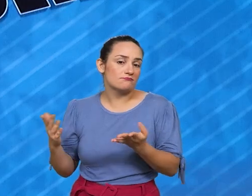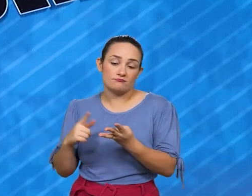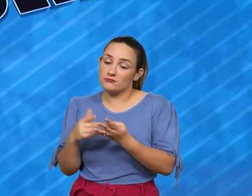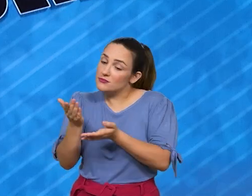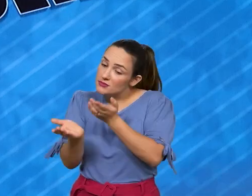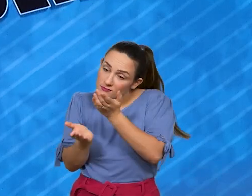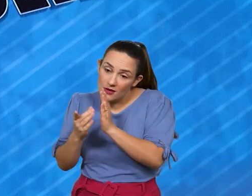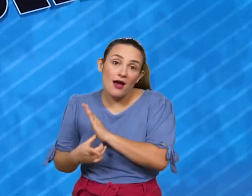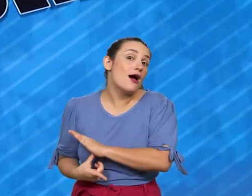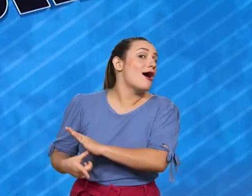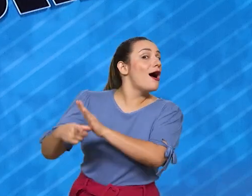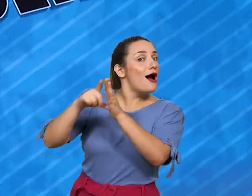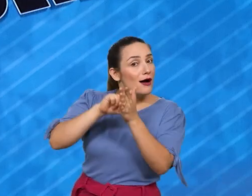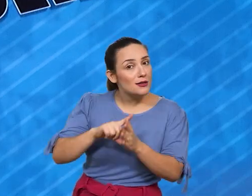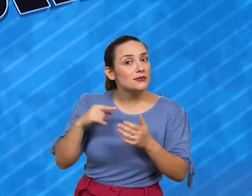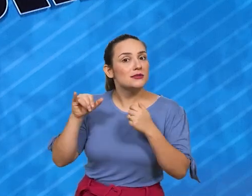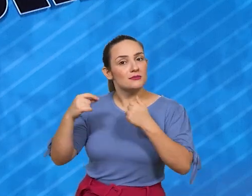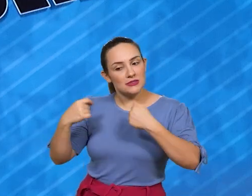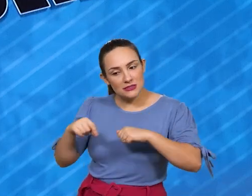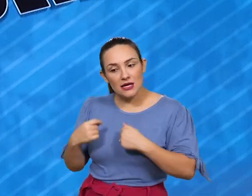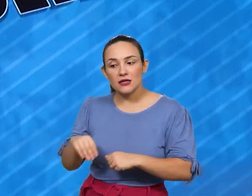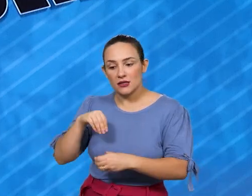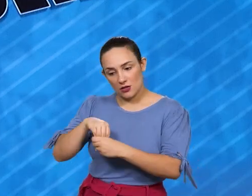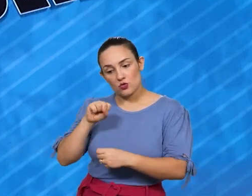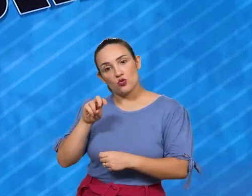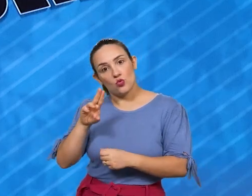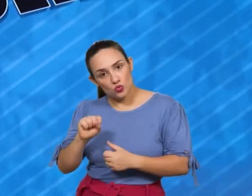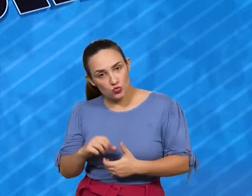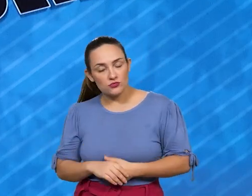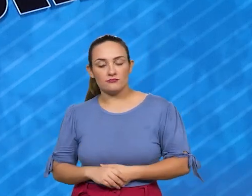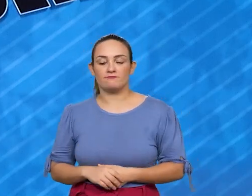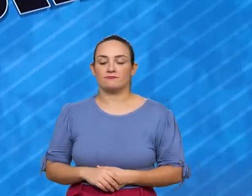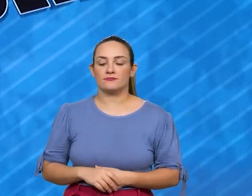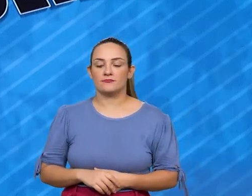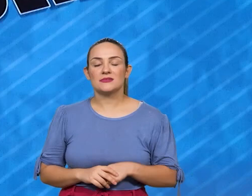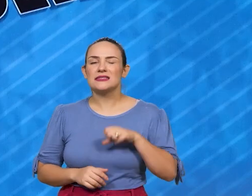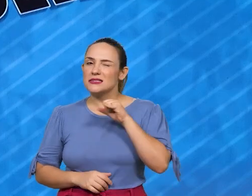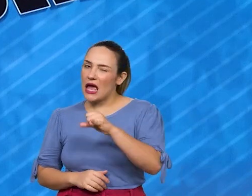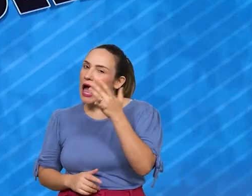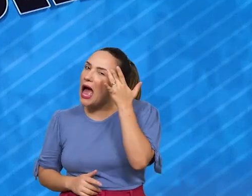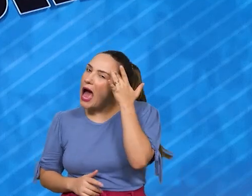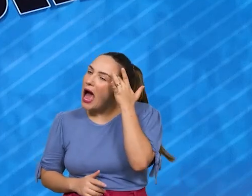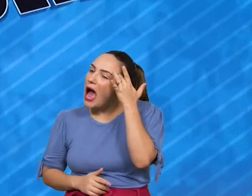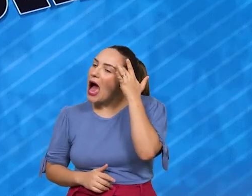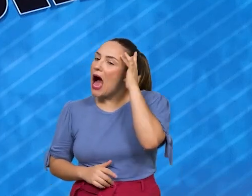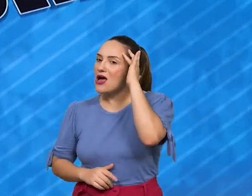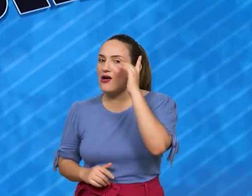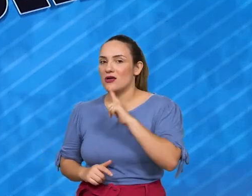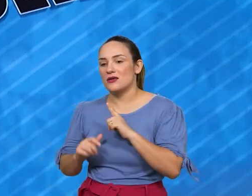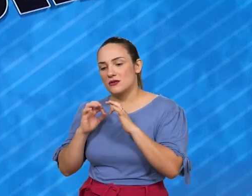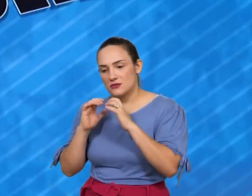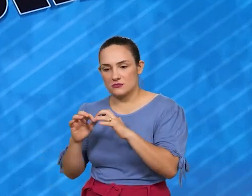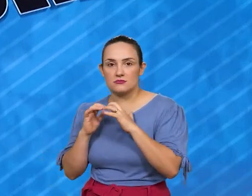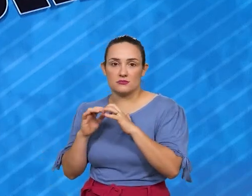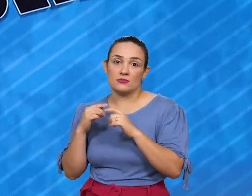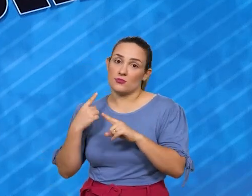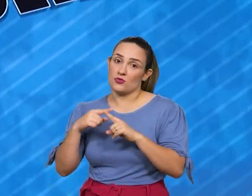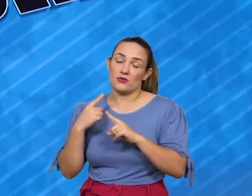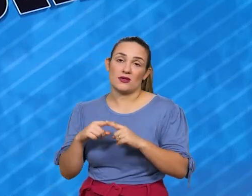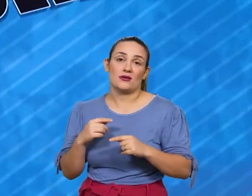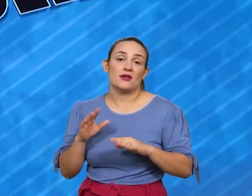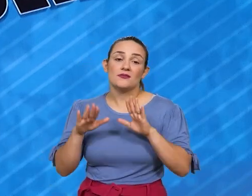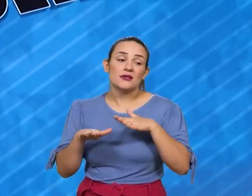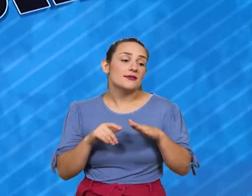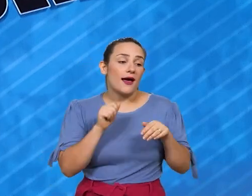um tratamento precoce pelo SUS, ainda que na suspeita de um diagnóstico, ou seja, a pessoa com